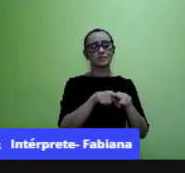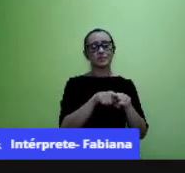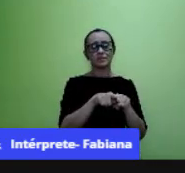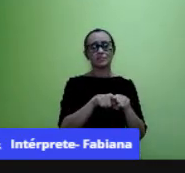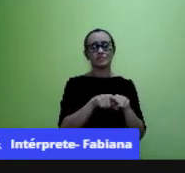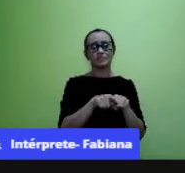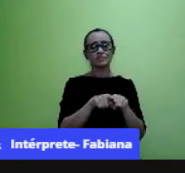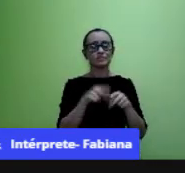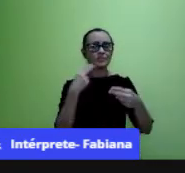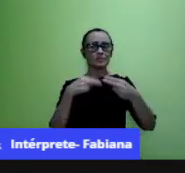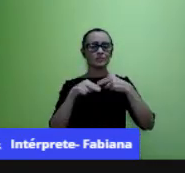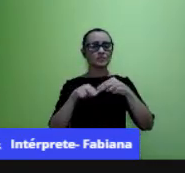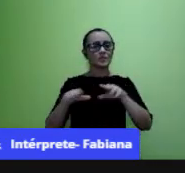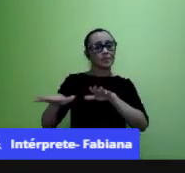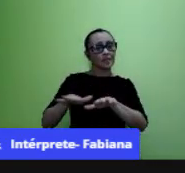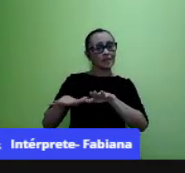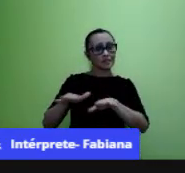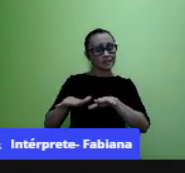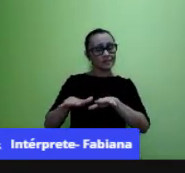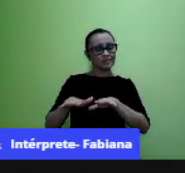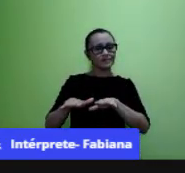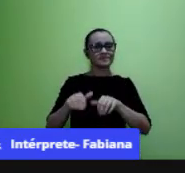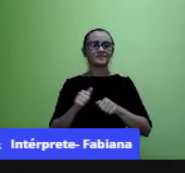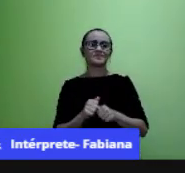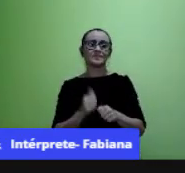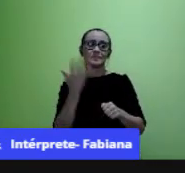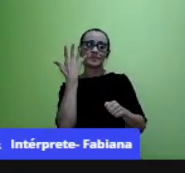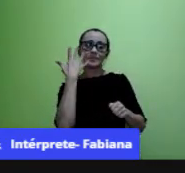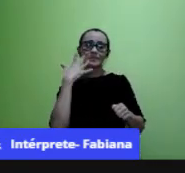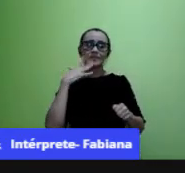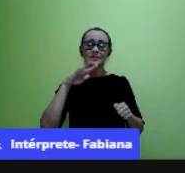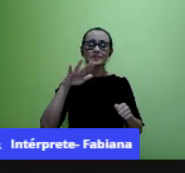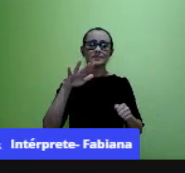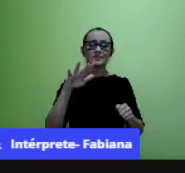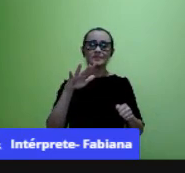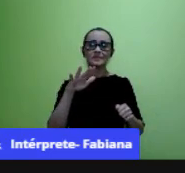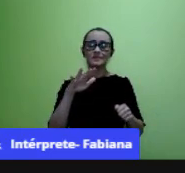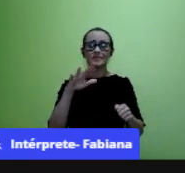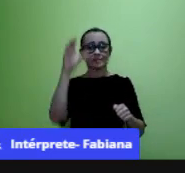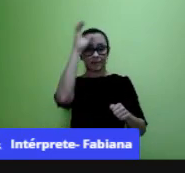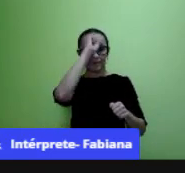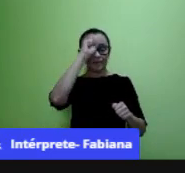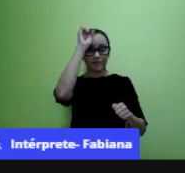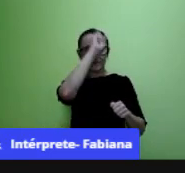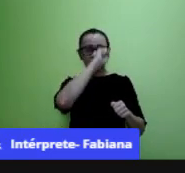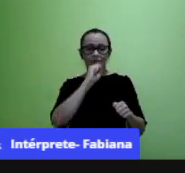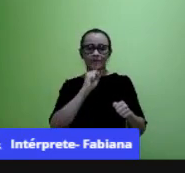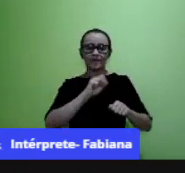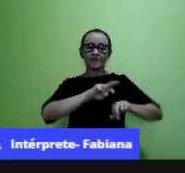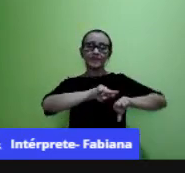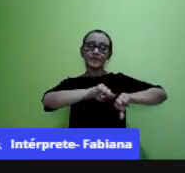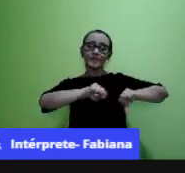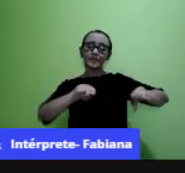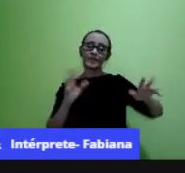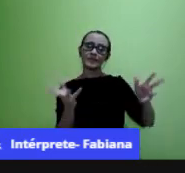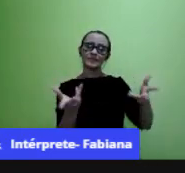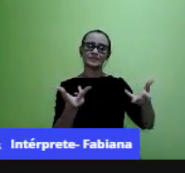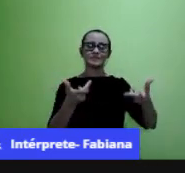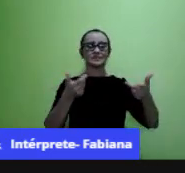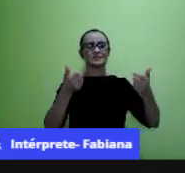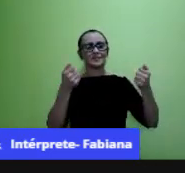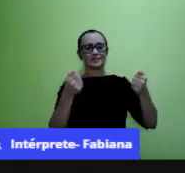Então, você vê, essa criança, a partir de uma música, ela vai adquirir mais de uma habilidade. A habilidade principal que eu quero,